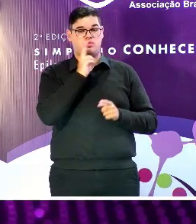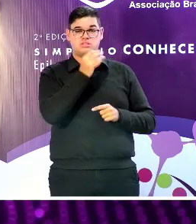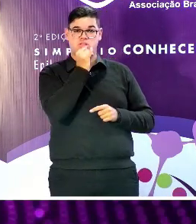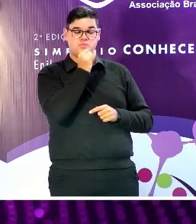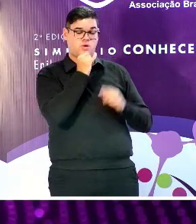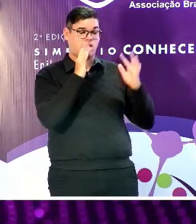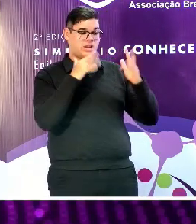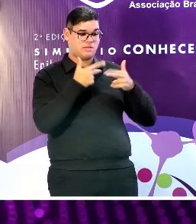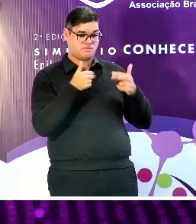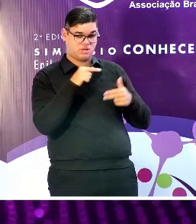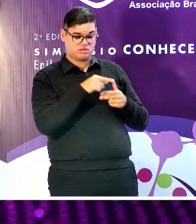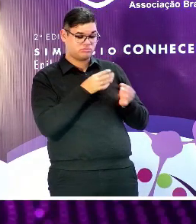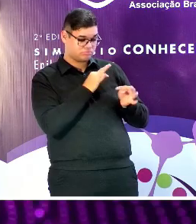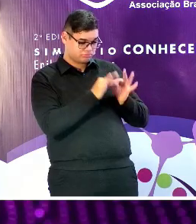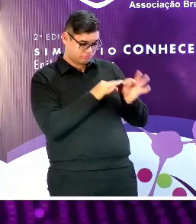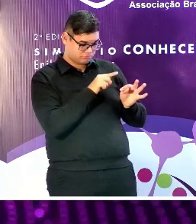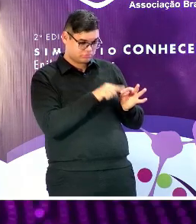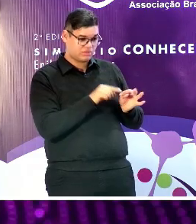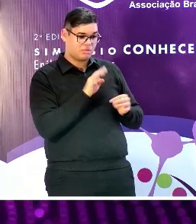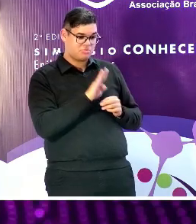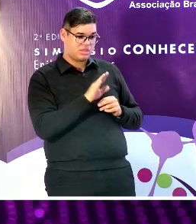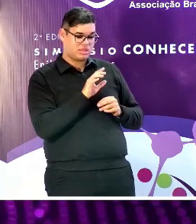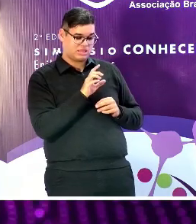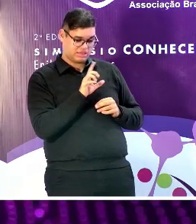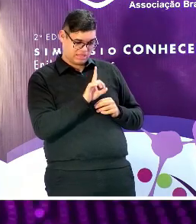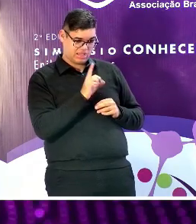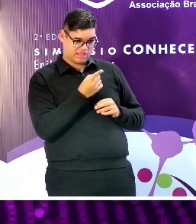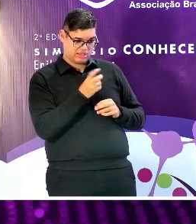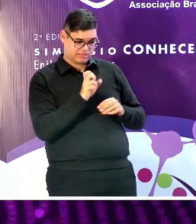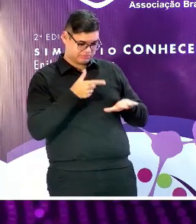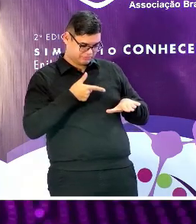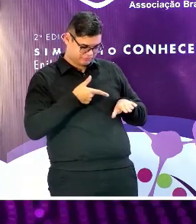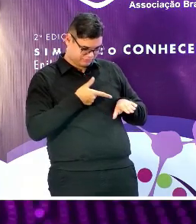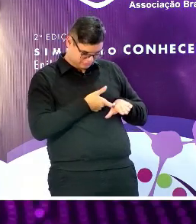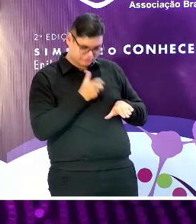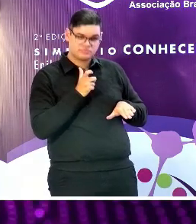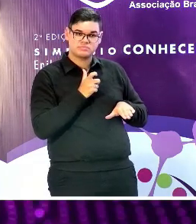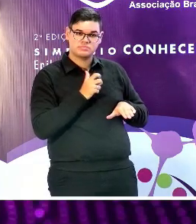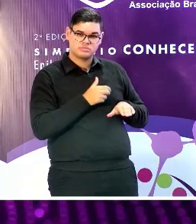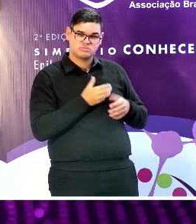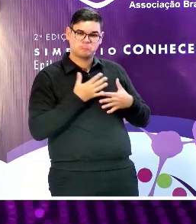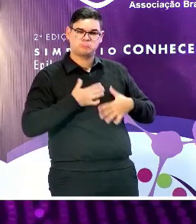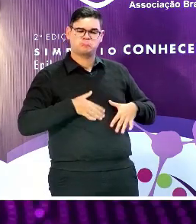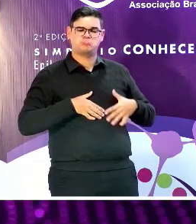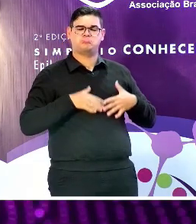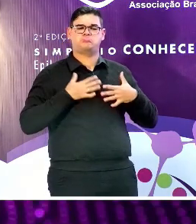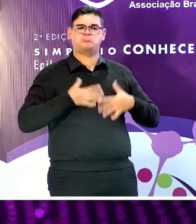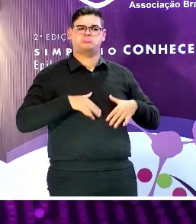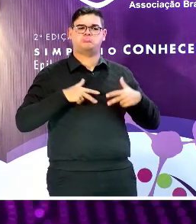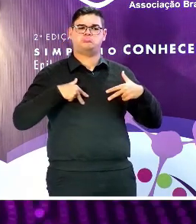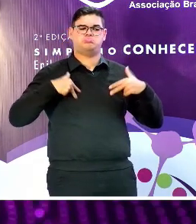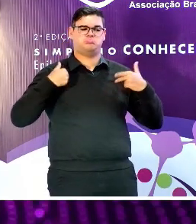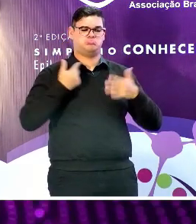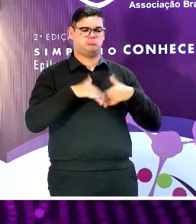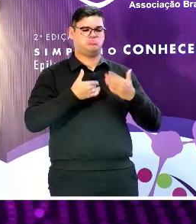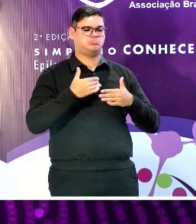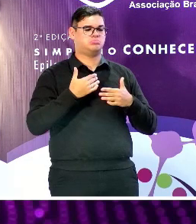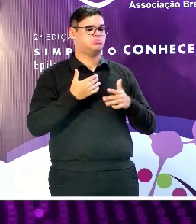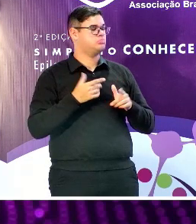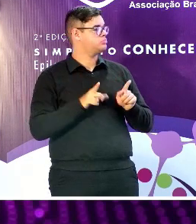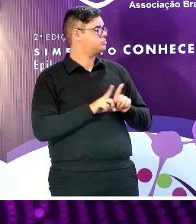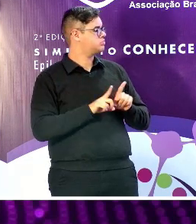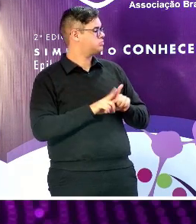eles têm um aumento dos níveis de GSH e uma redução da peroxidação lipídica. A peroxidação lipídica seria